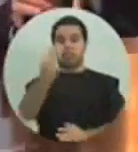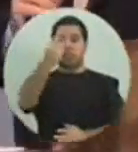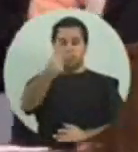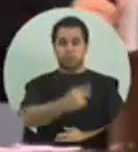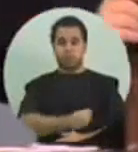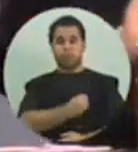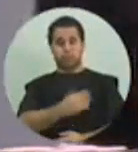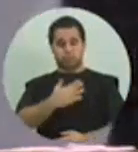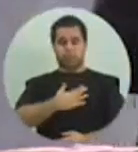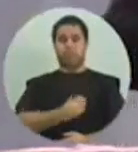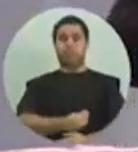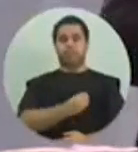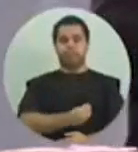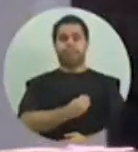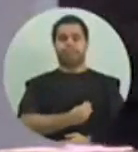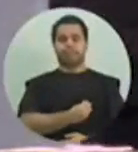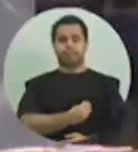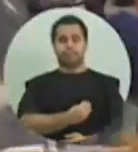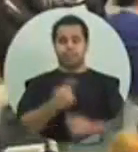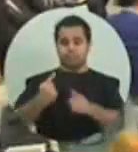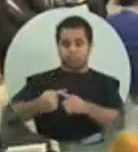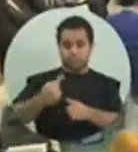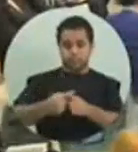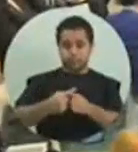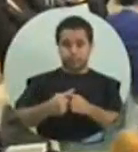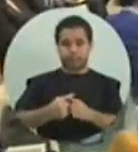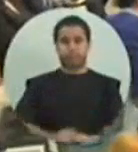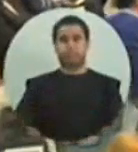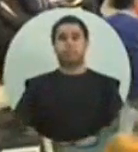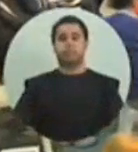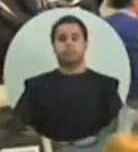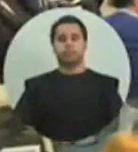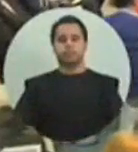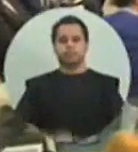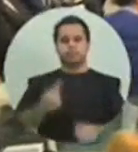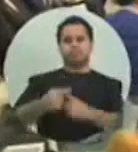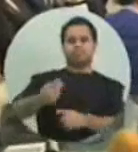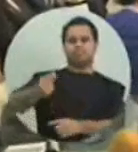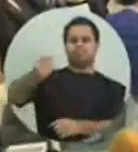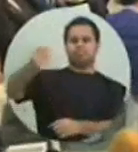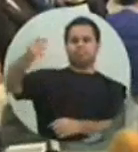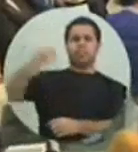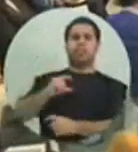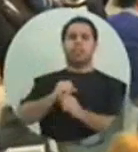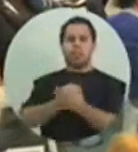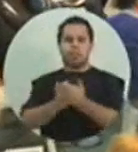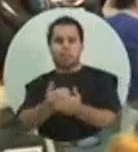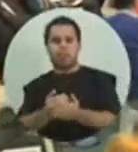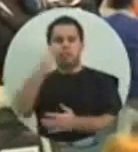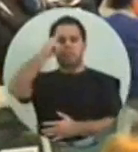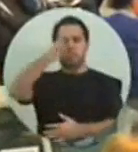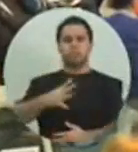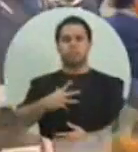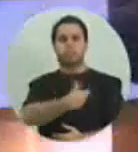estejam acontecendo na minha vida e na sua vida. Sabe por quê? Porque desde os primórdios da história